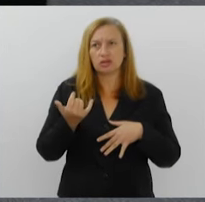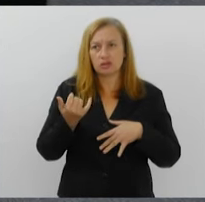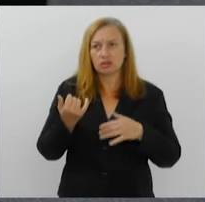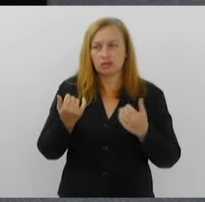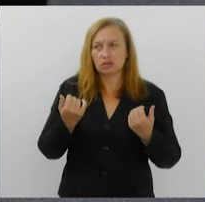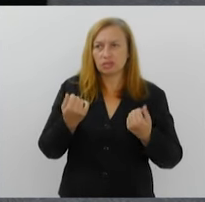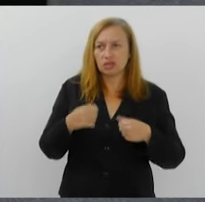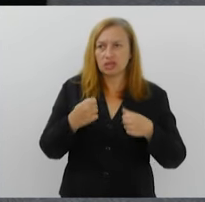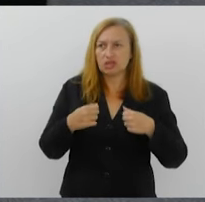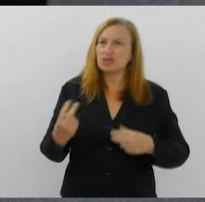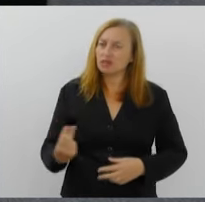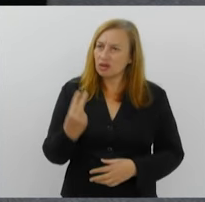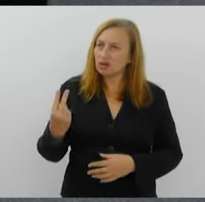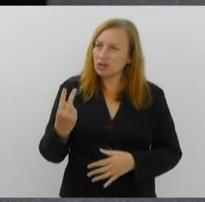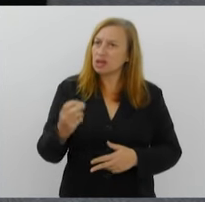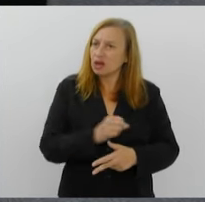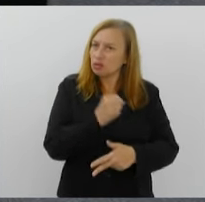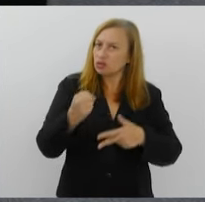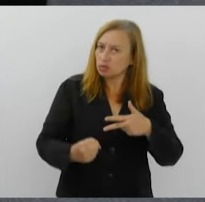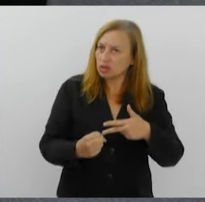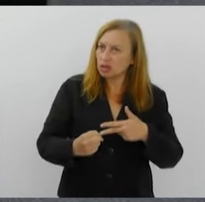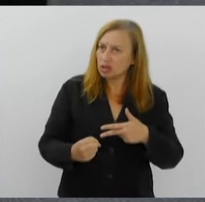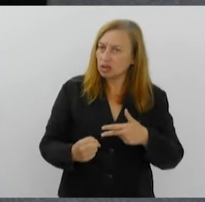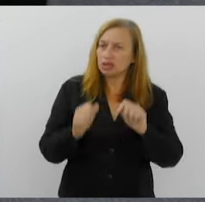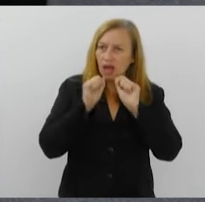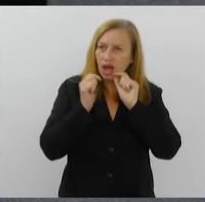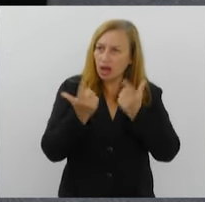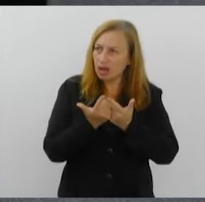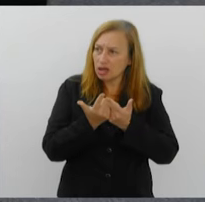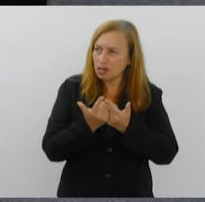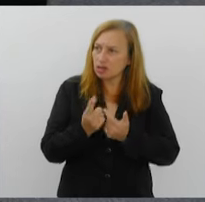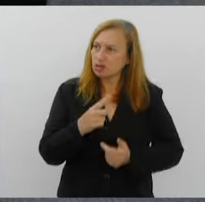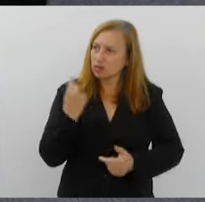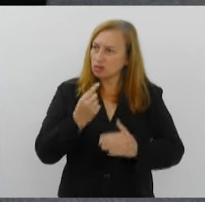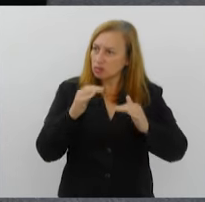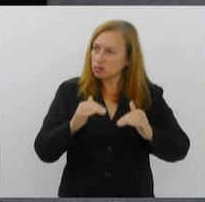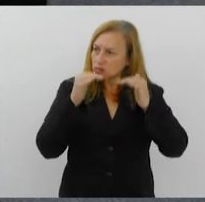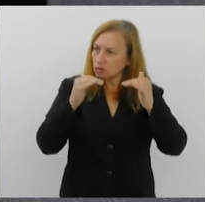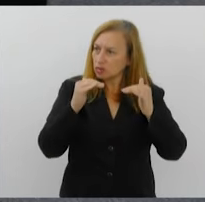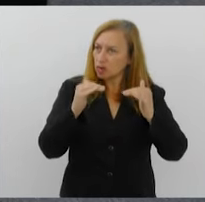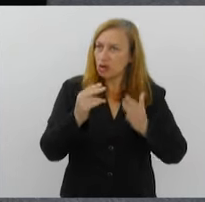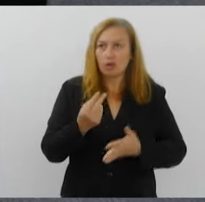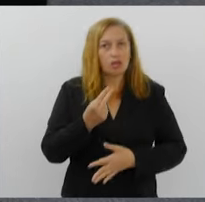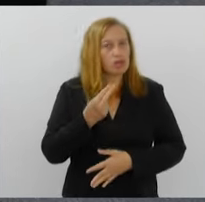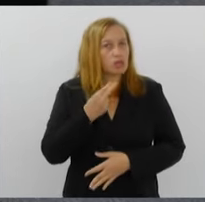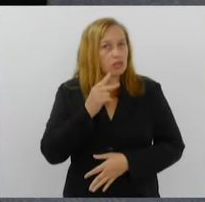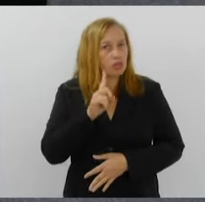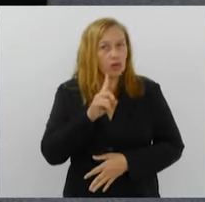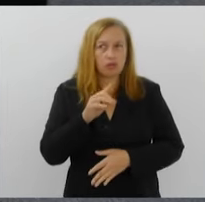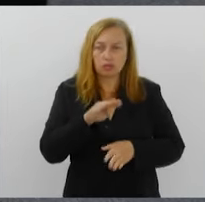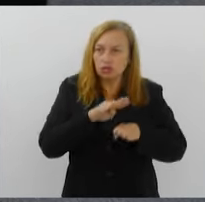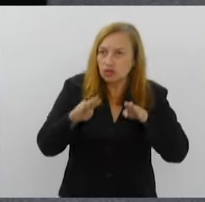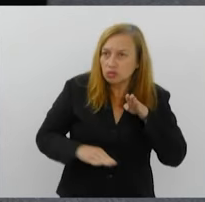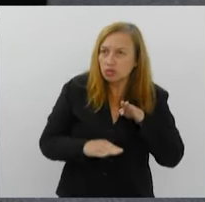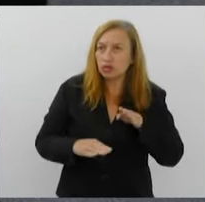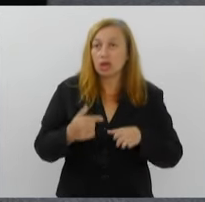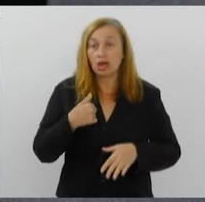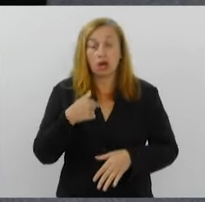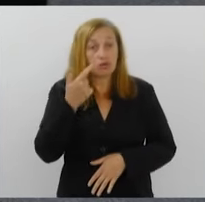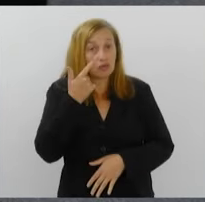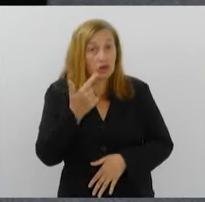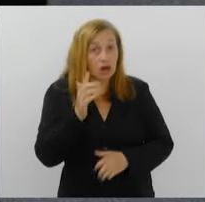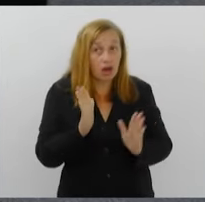os poderes aqui da Assembleia Legislativa. Somos um poder soberano, não vamos nos diminuir. Eu consultava